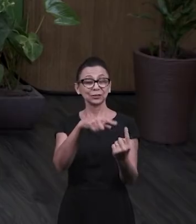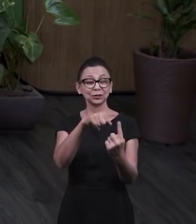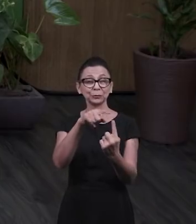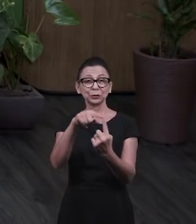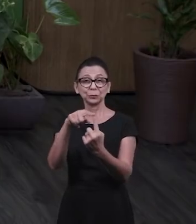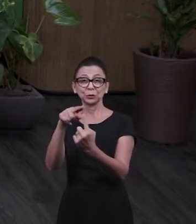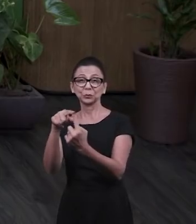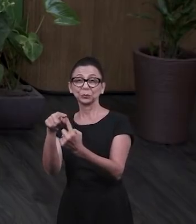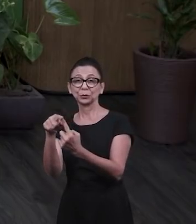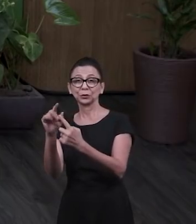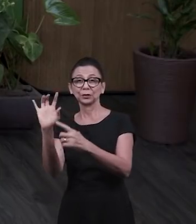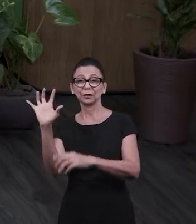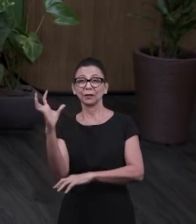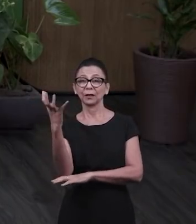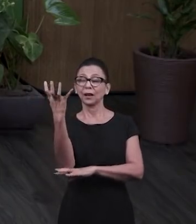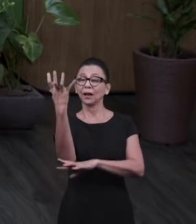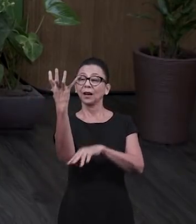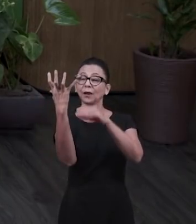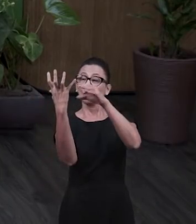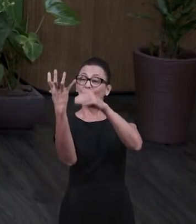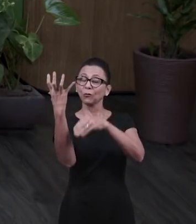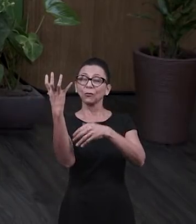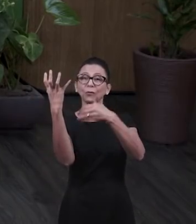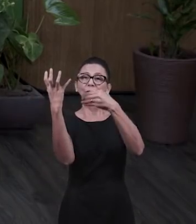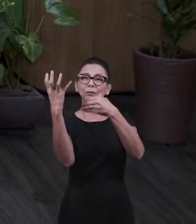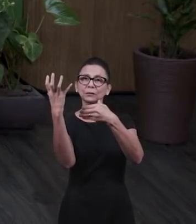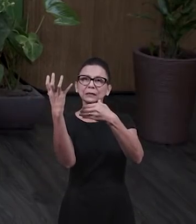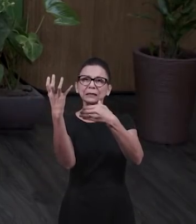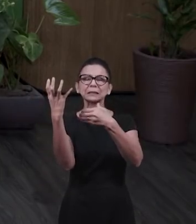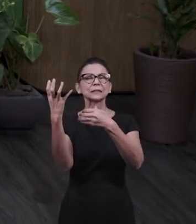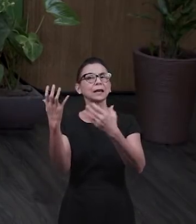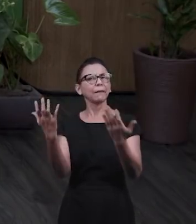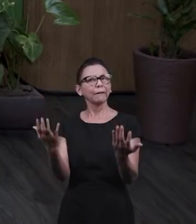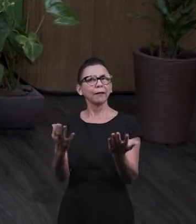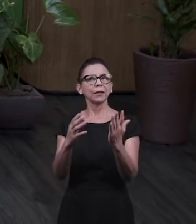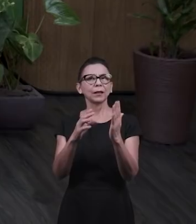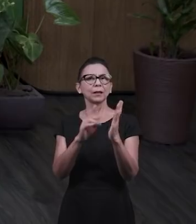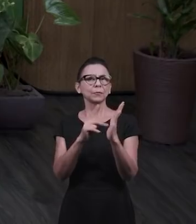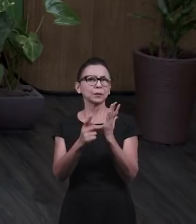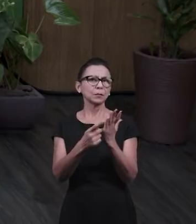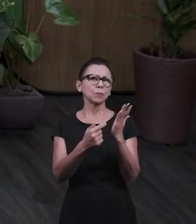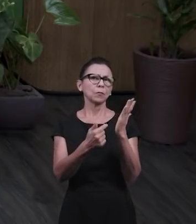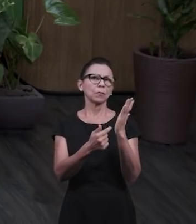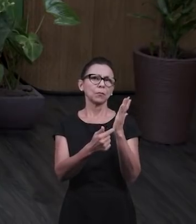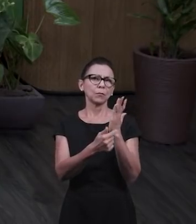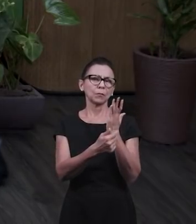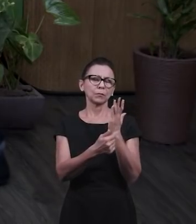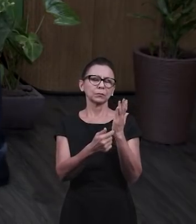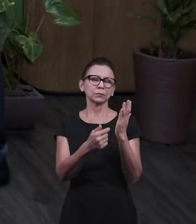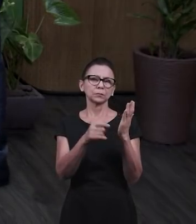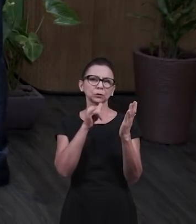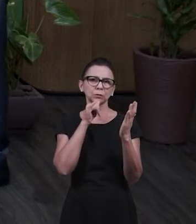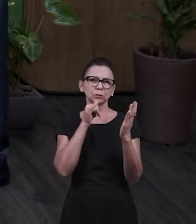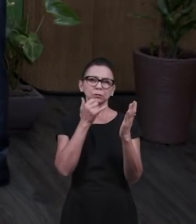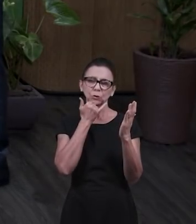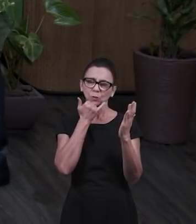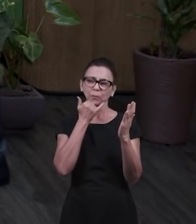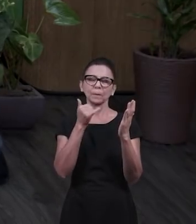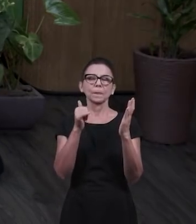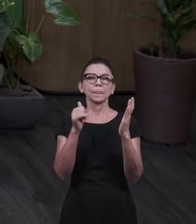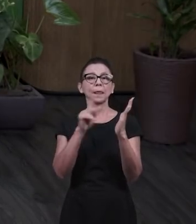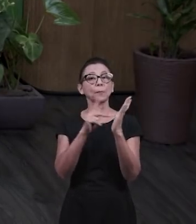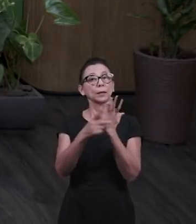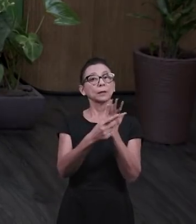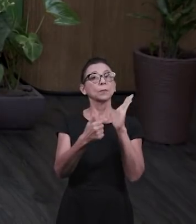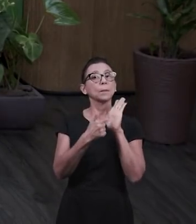a parábola exemplifica alguns volumes de fruto. Produtividade. A produtividade. Agora, o